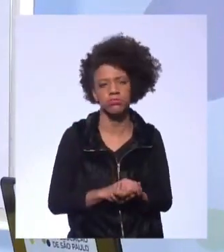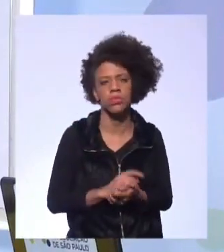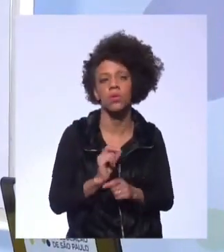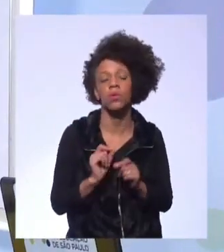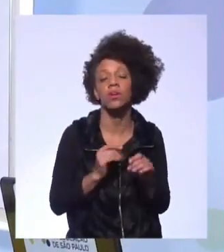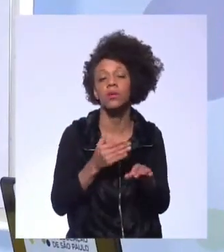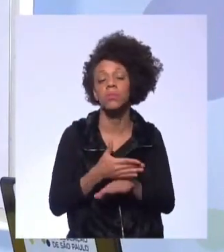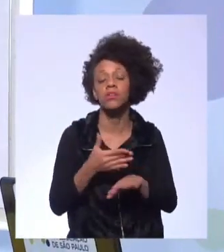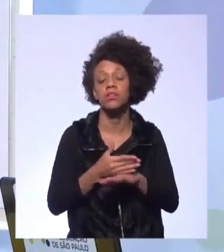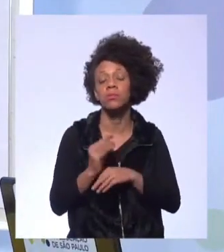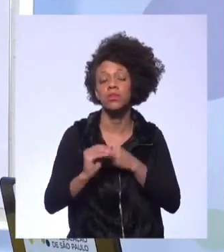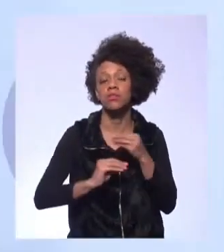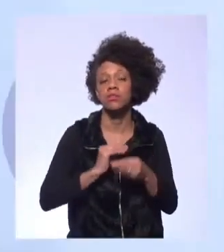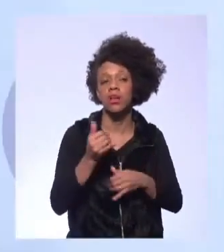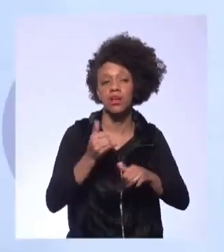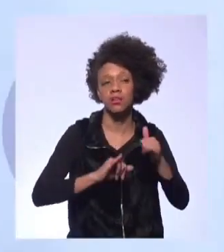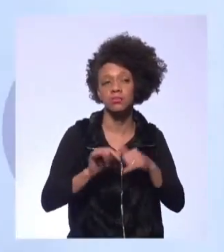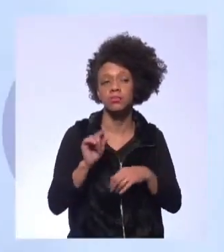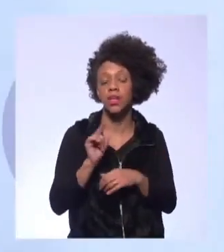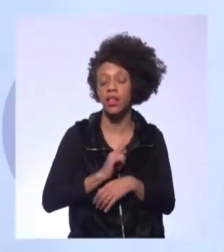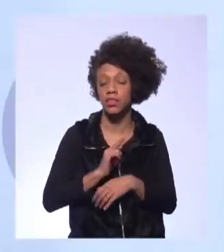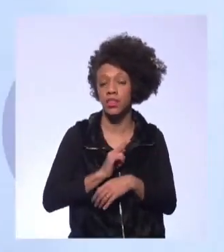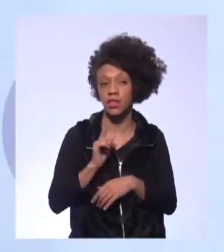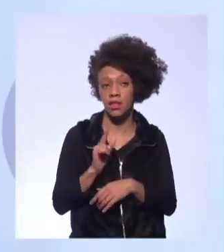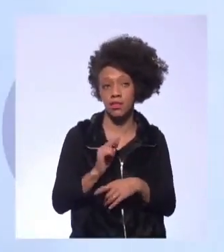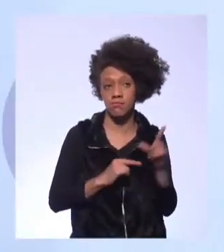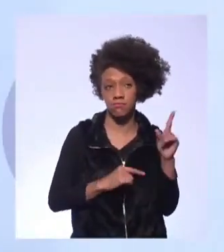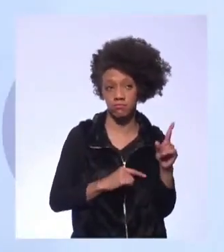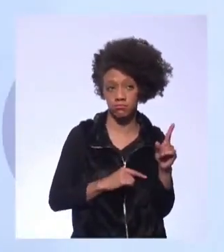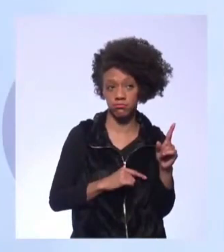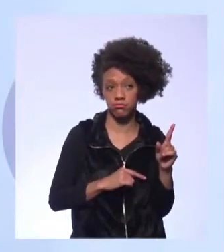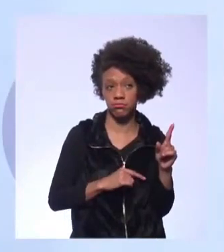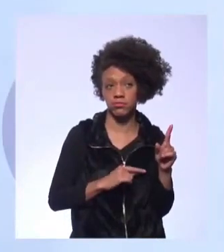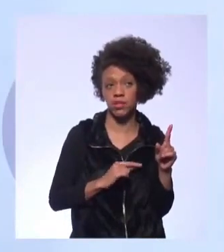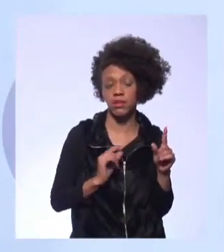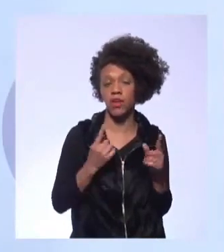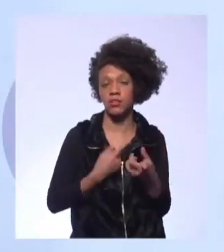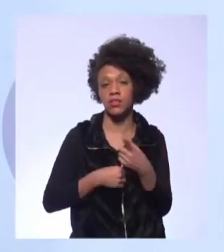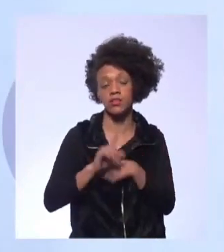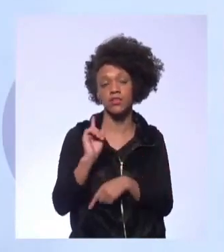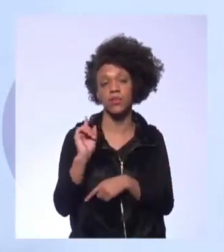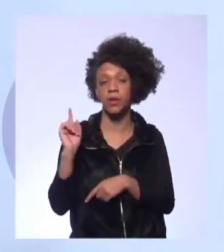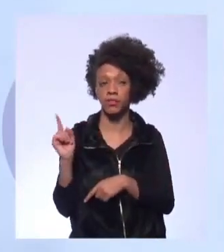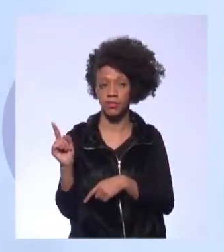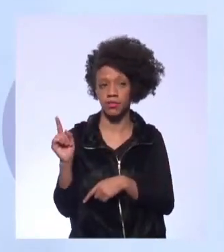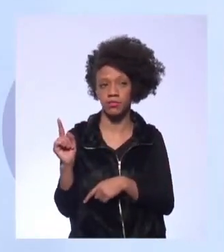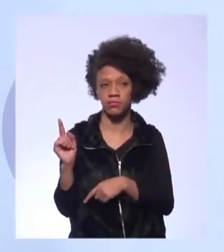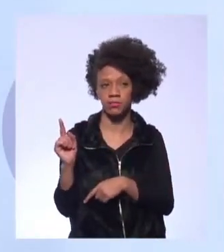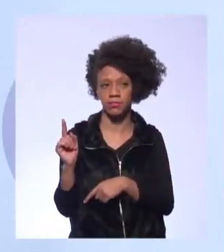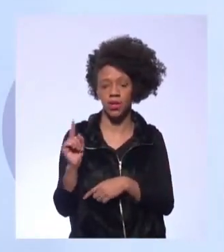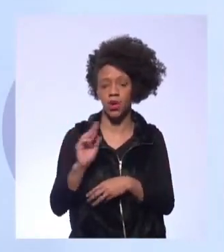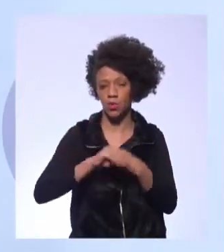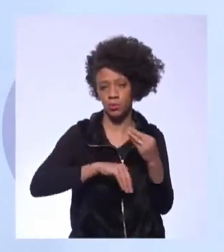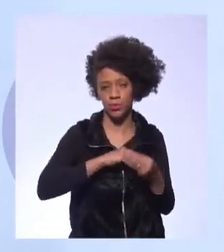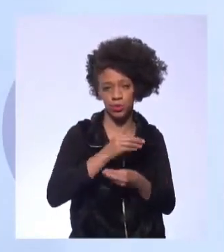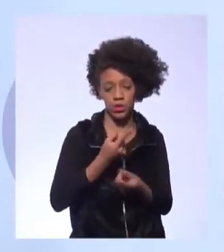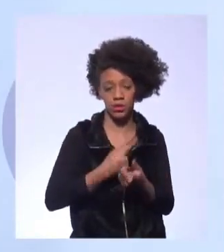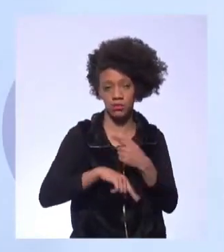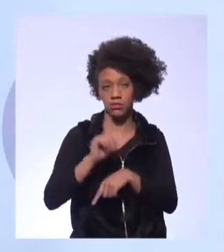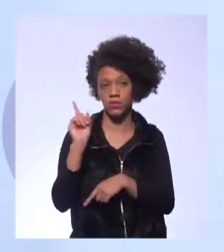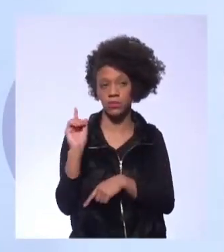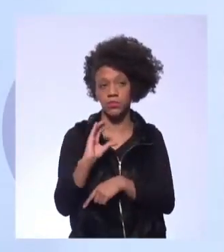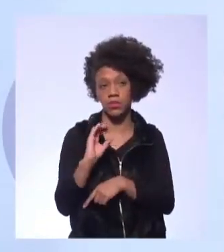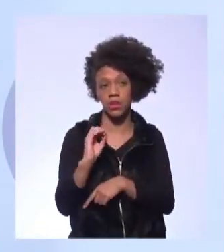da minha reação química, eu tenho este componente que vai reagir com este componente e eles vão se misturar, vai se